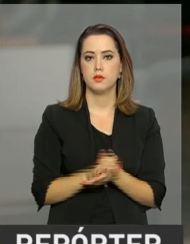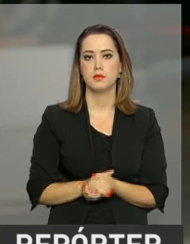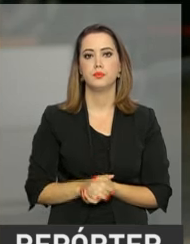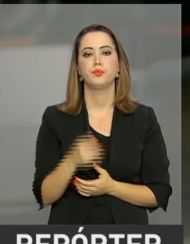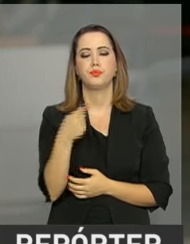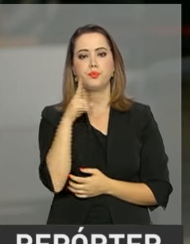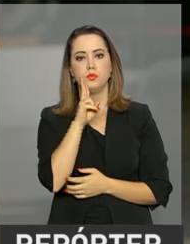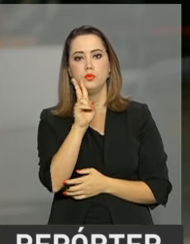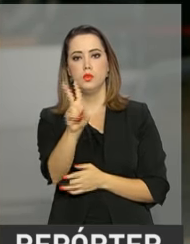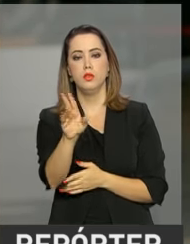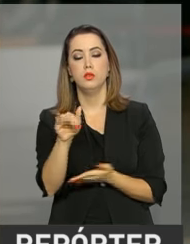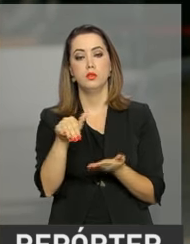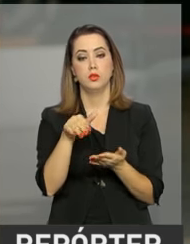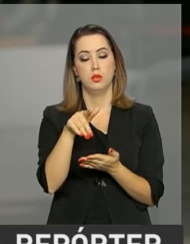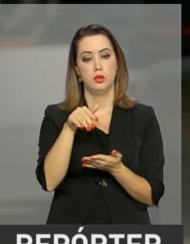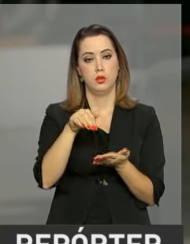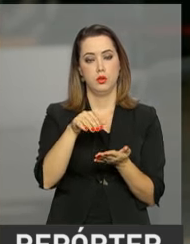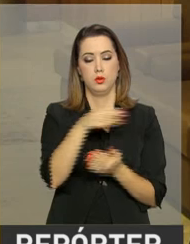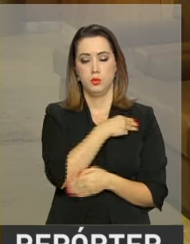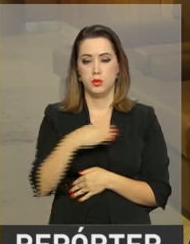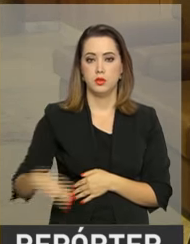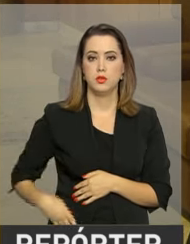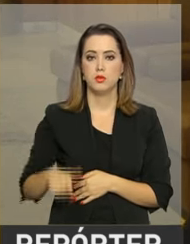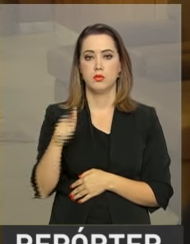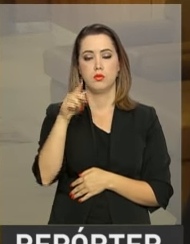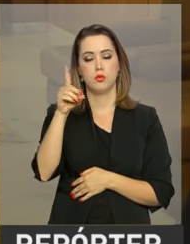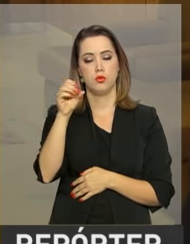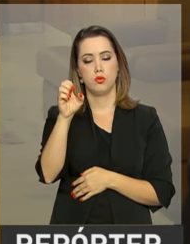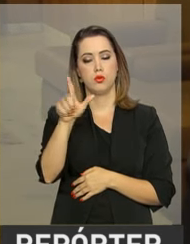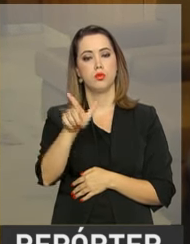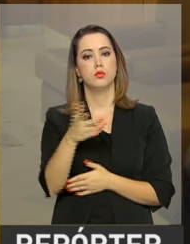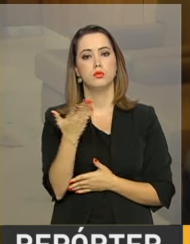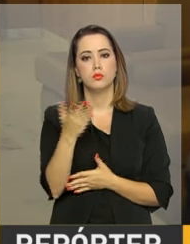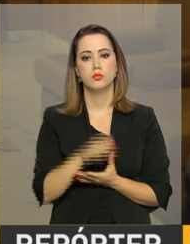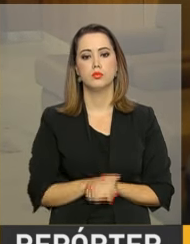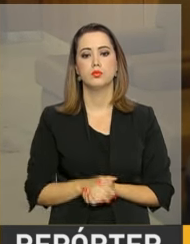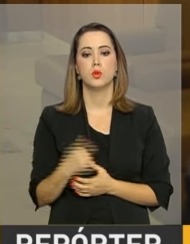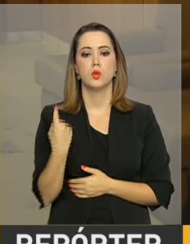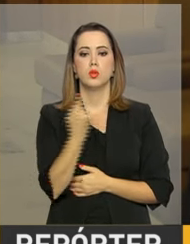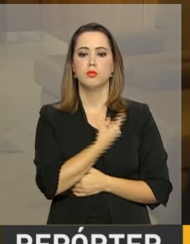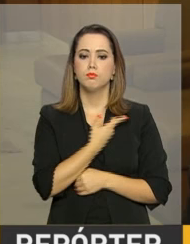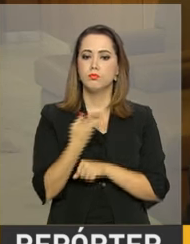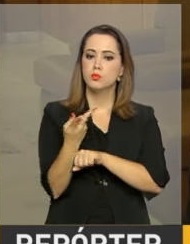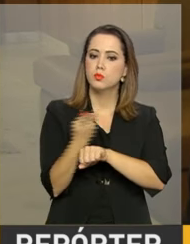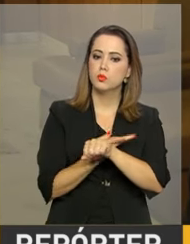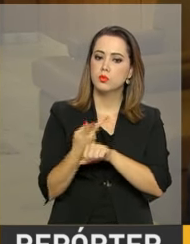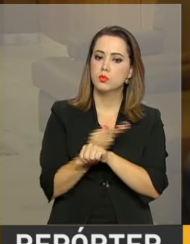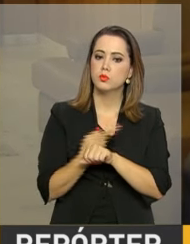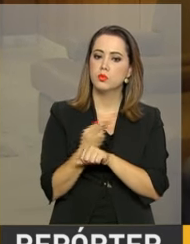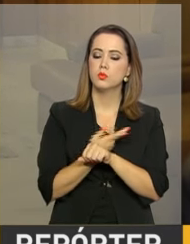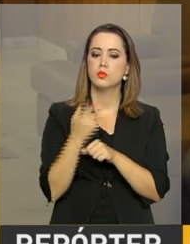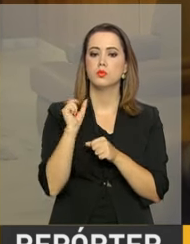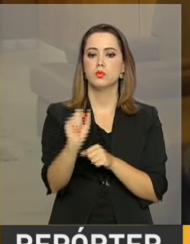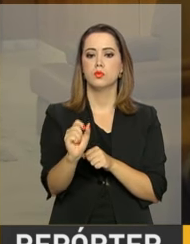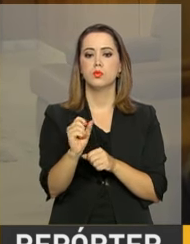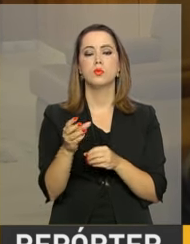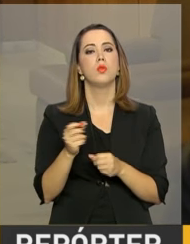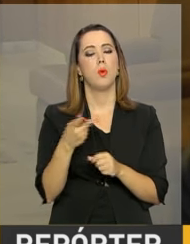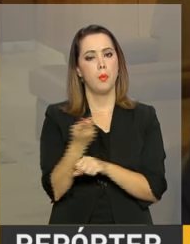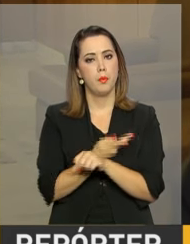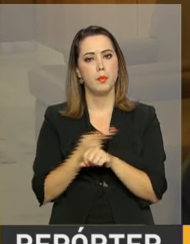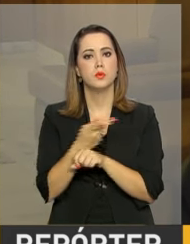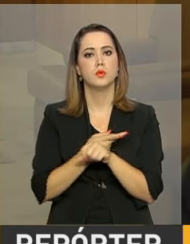da secretaria de governo gedel Vieira Lima é isso que nós vamos buscar agora mais ao governo